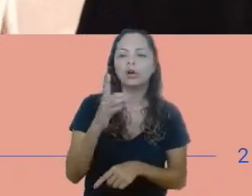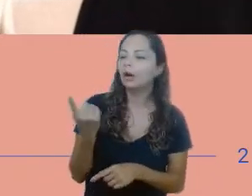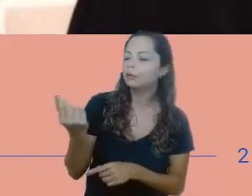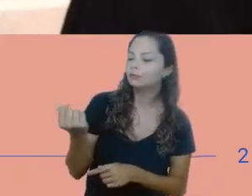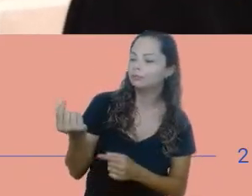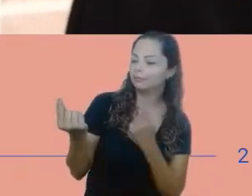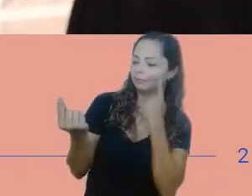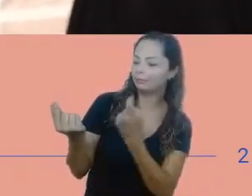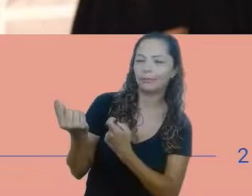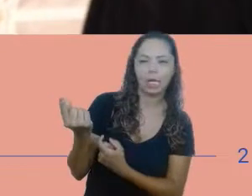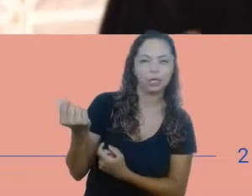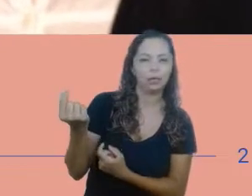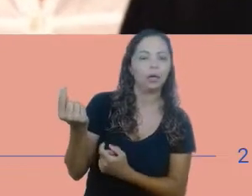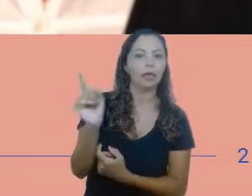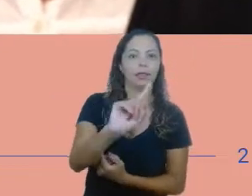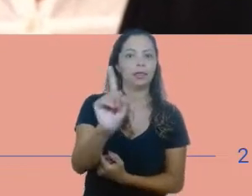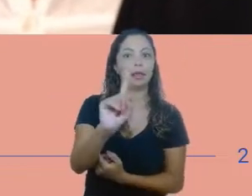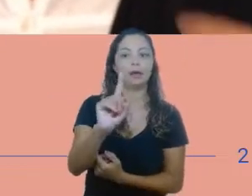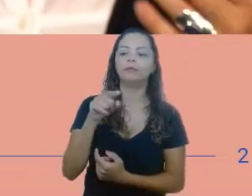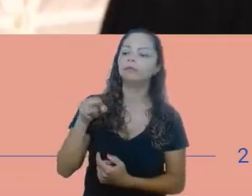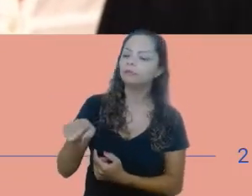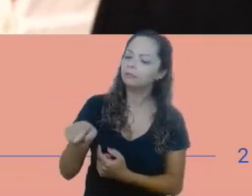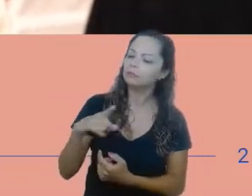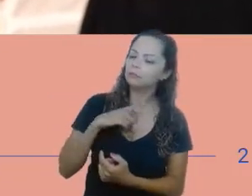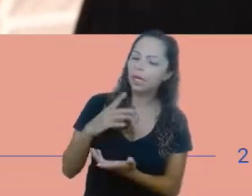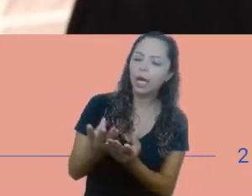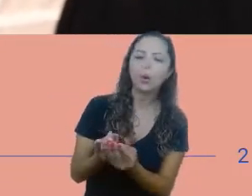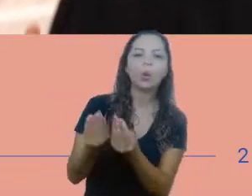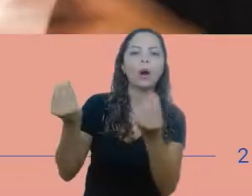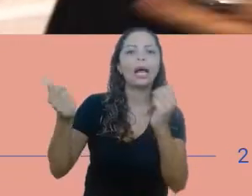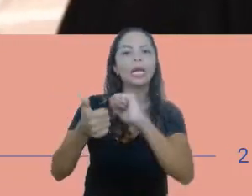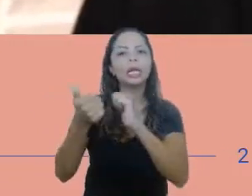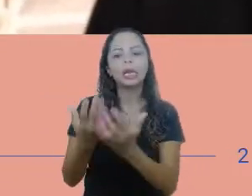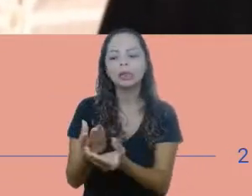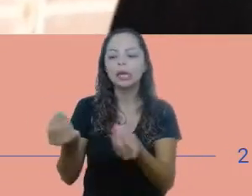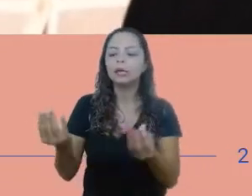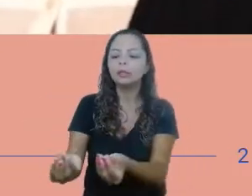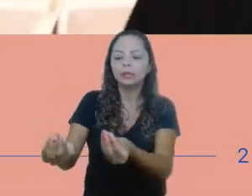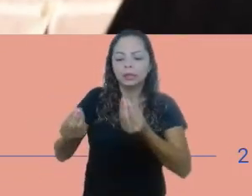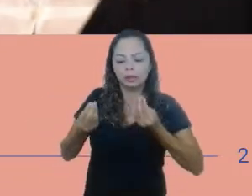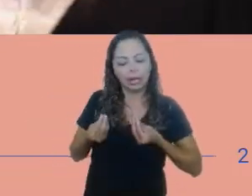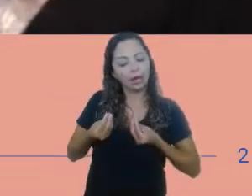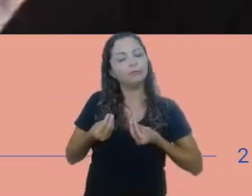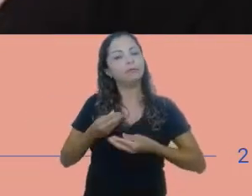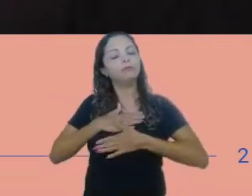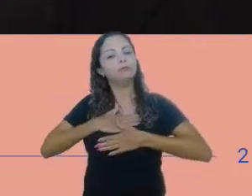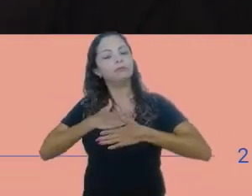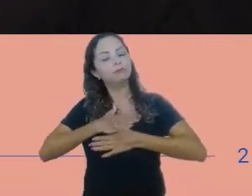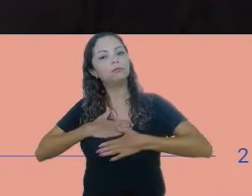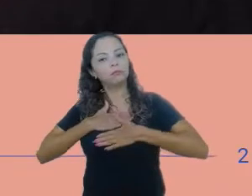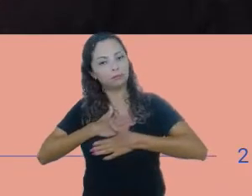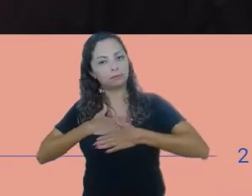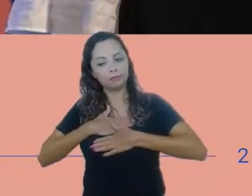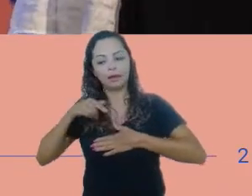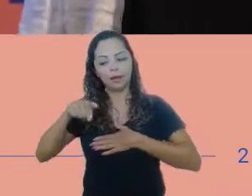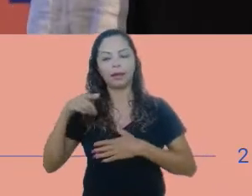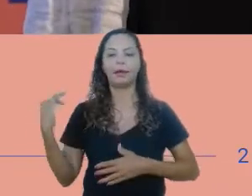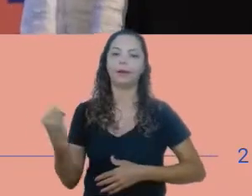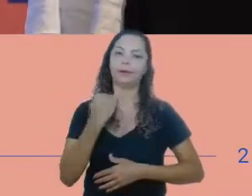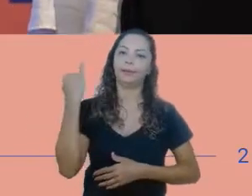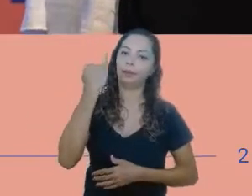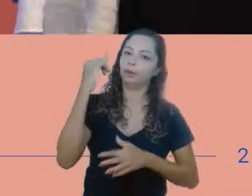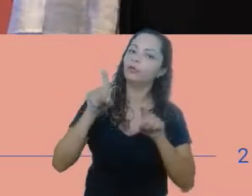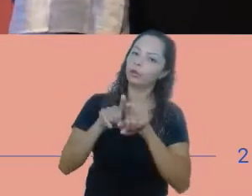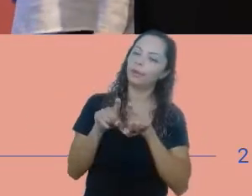geração de valor para sua cadeia para os seus consumidores e todos os atores envolvidos o terceiro